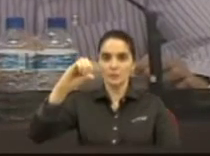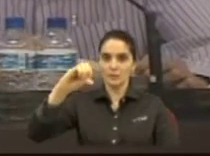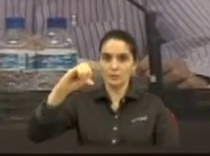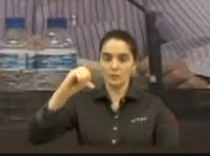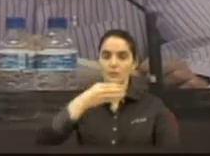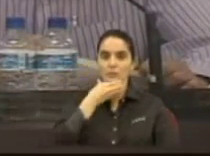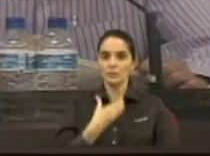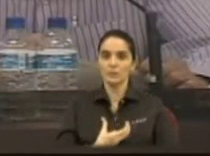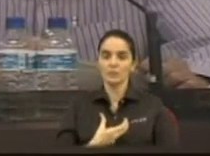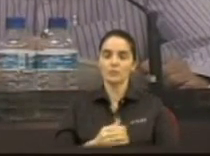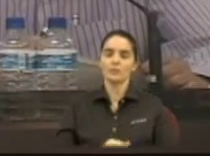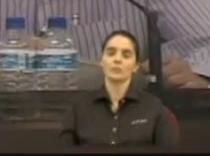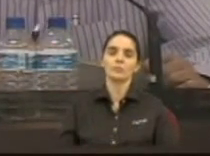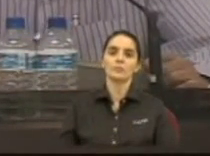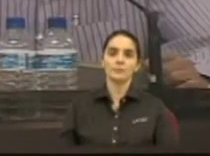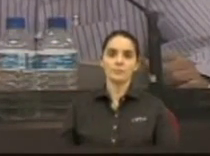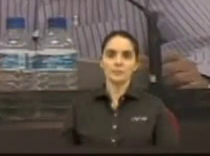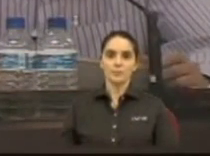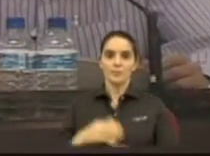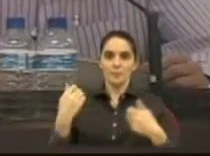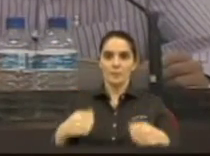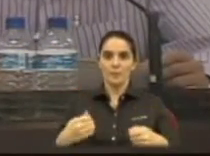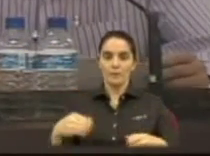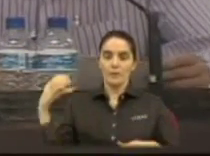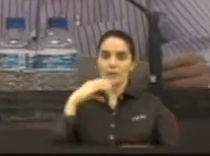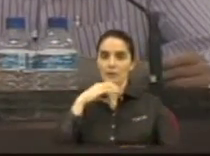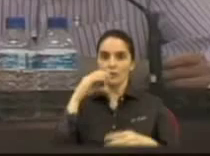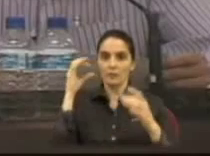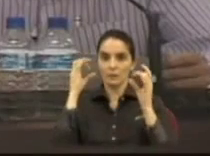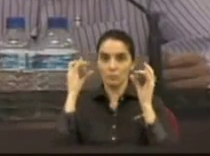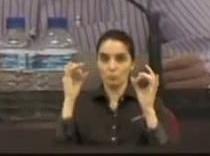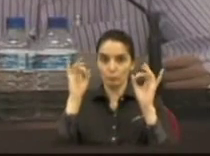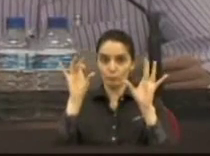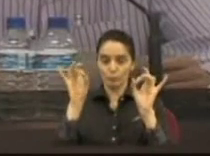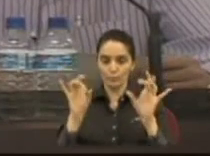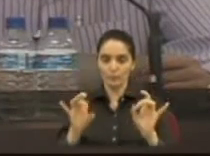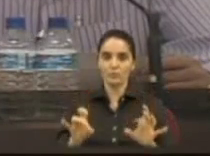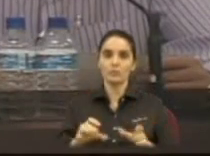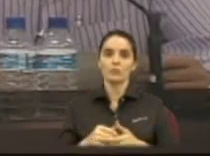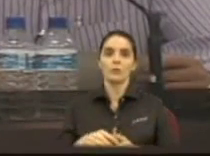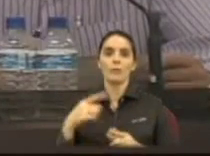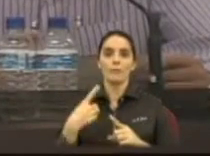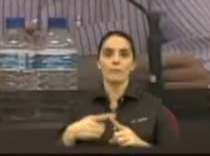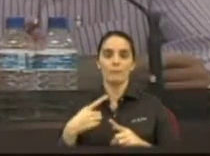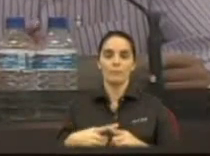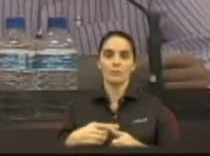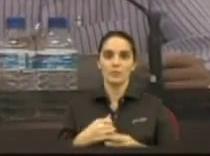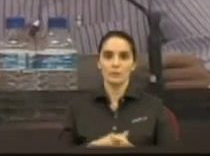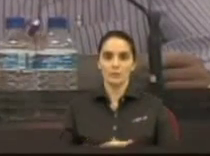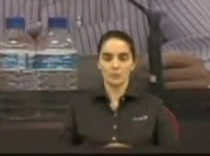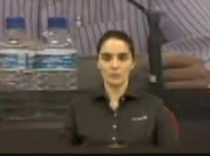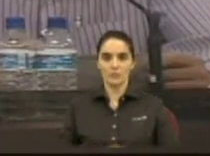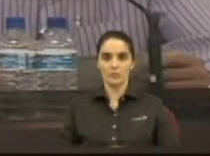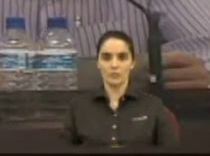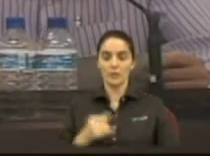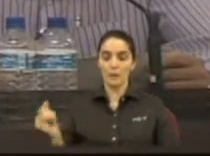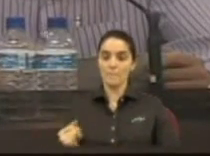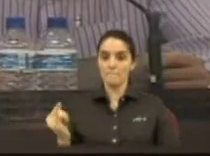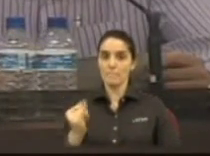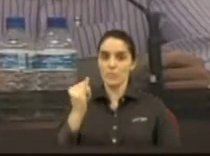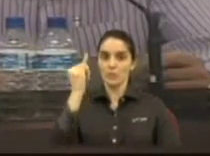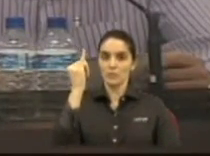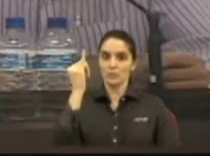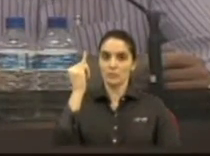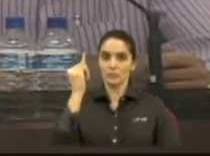para os fins que especifica, necessita de regime especial de tramitação, pois é matéria de inconcurso e relevante